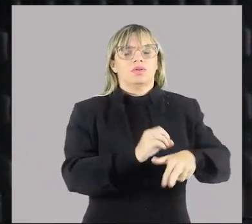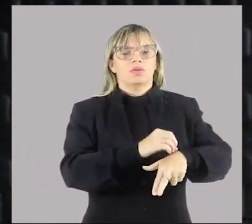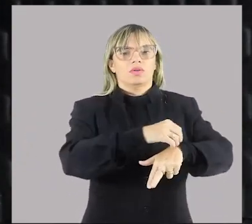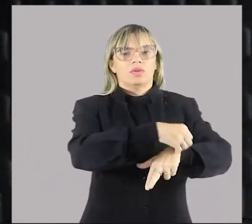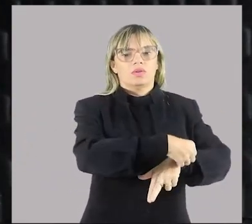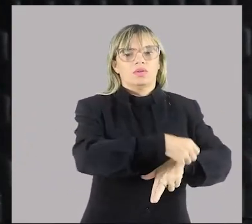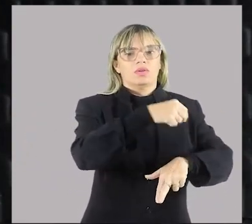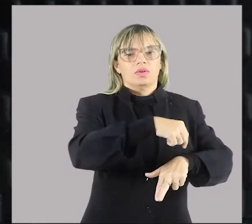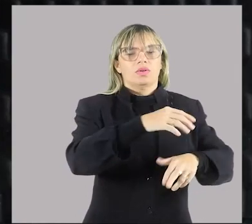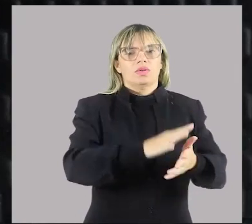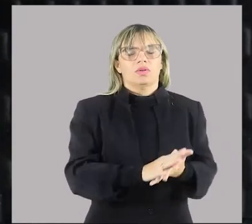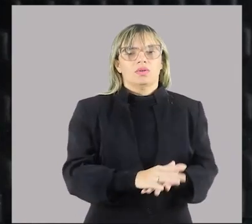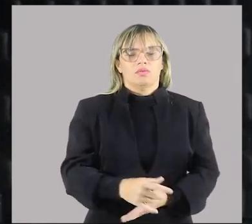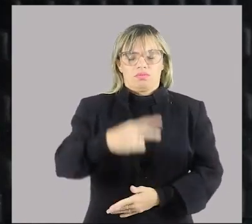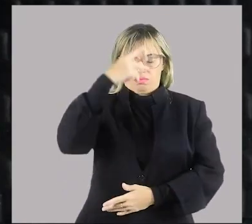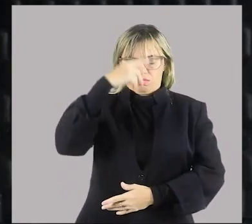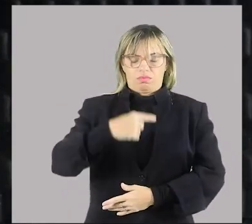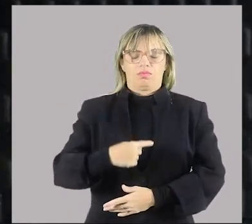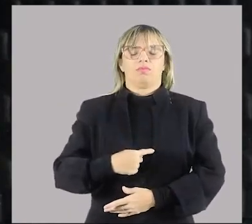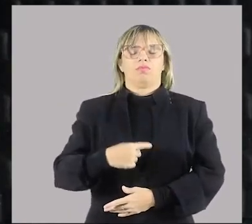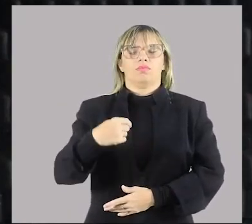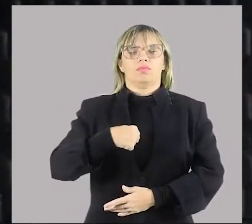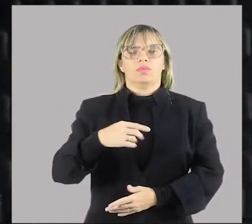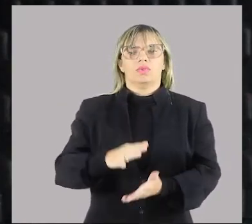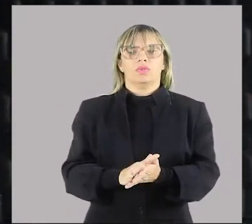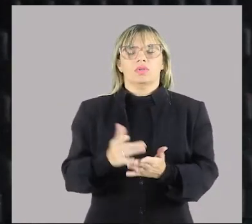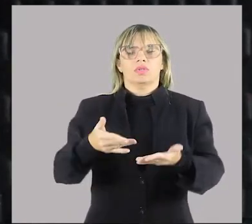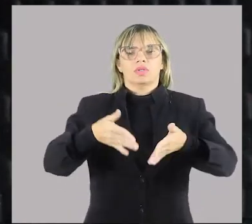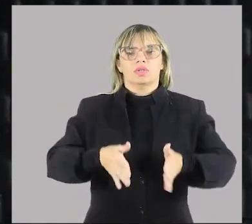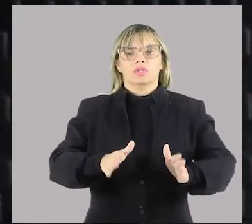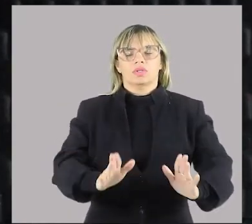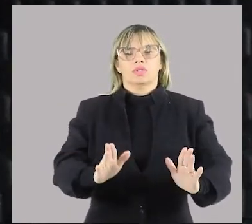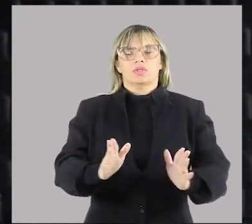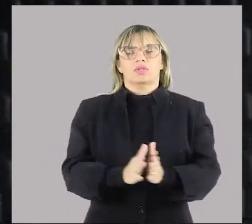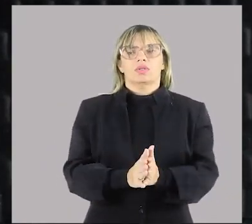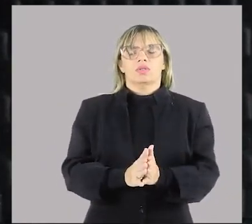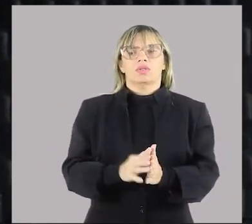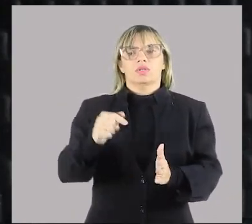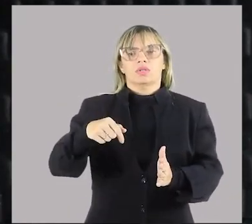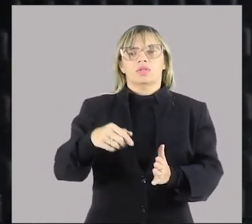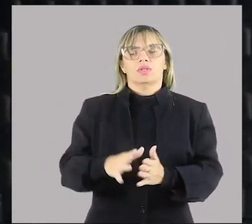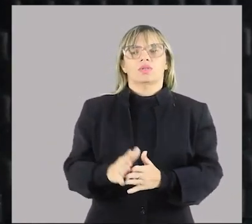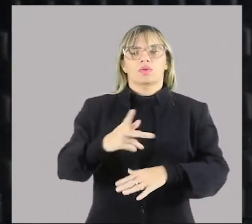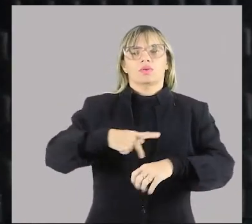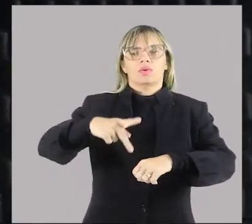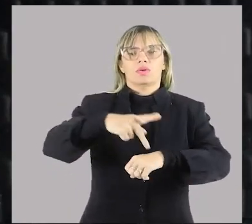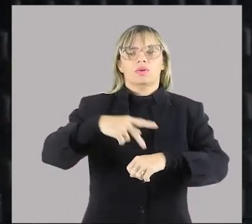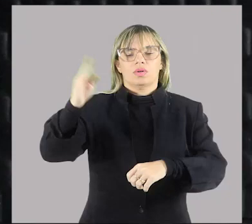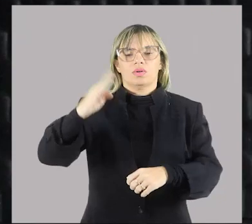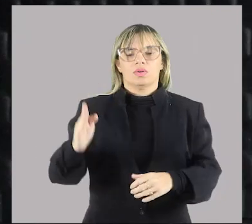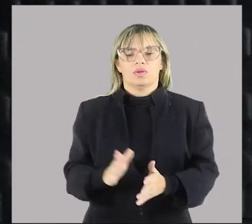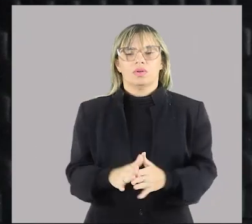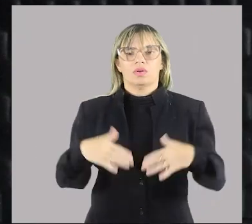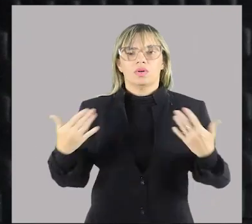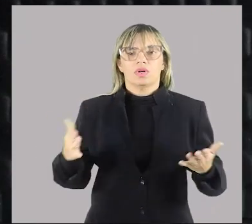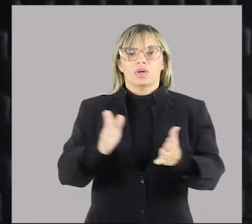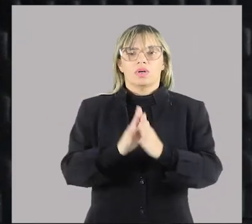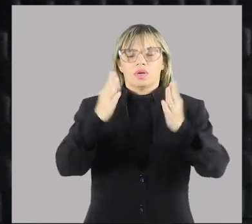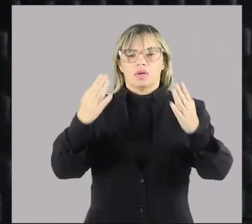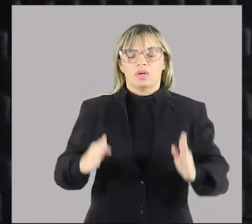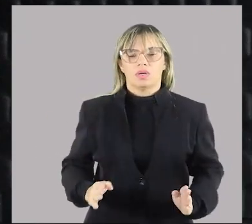um perfil de operariado nascido no Brasil. Porque se nós analisarmos o operariado